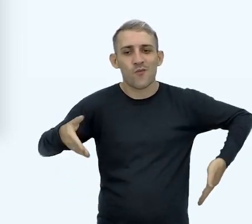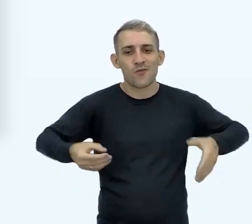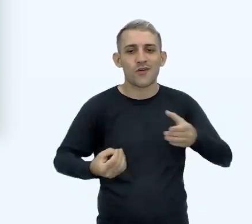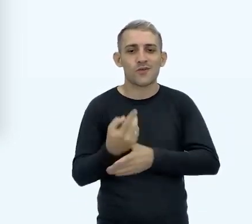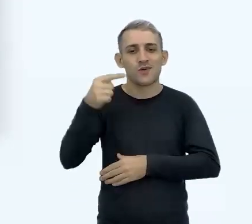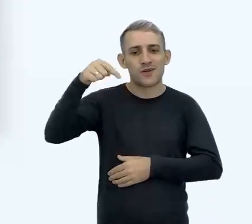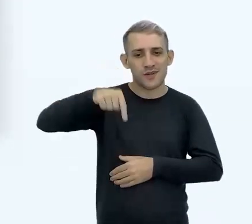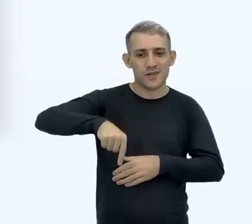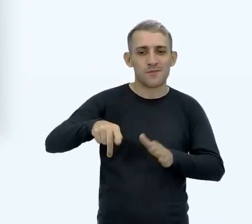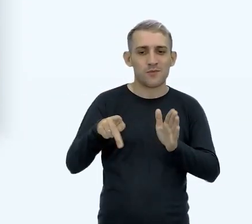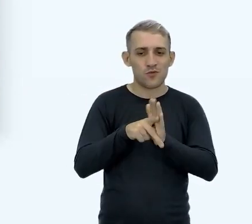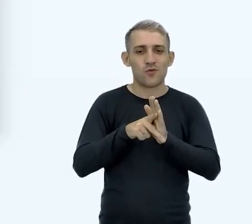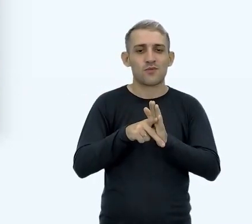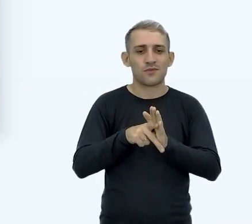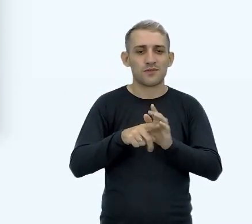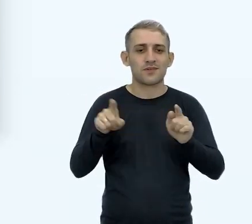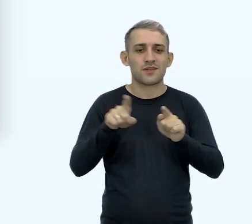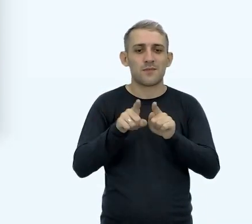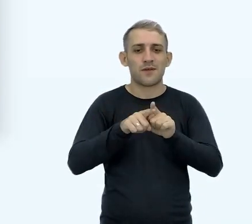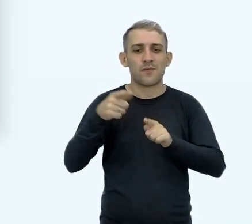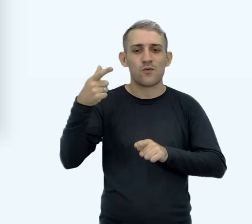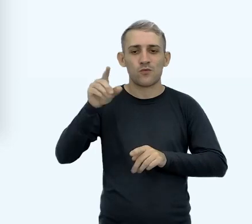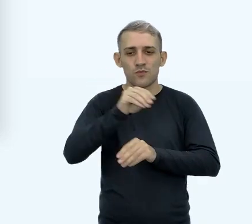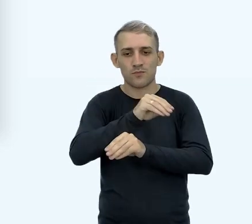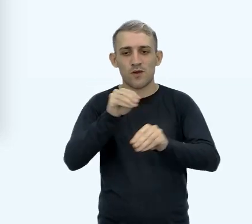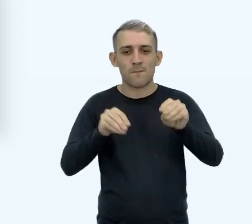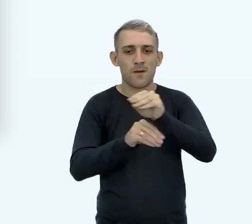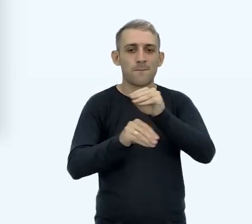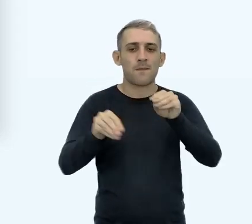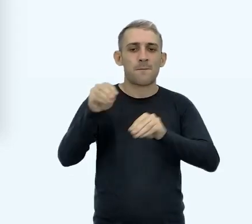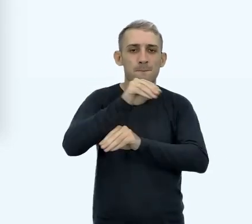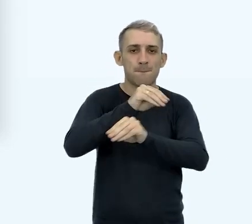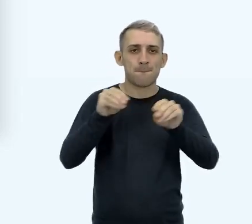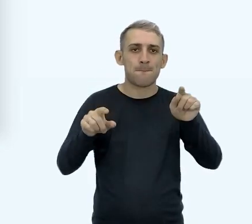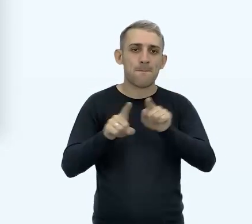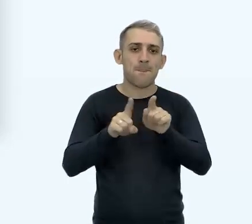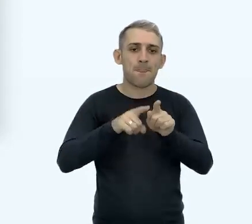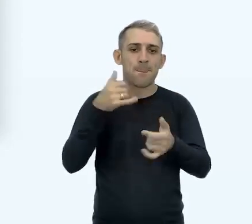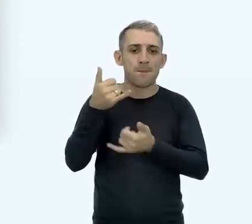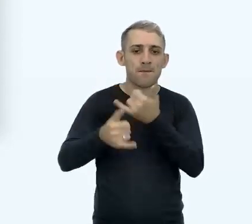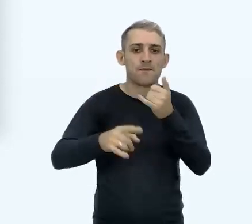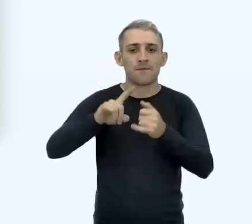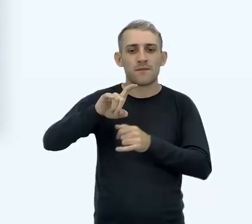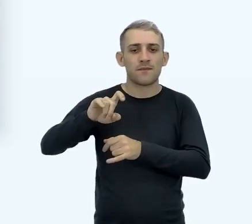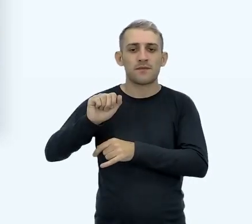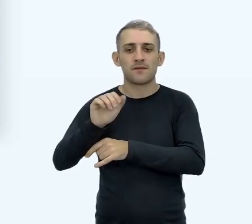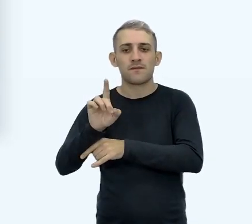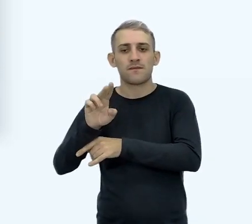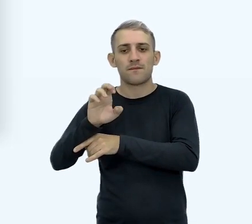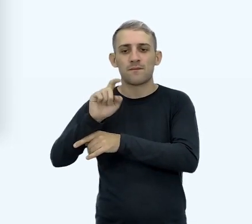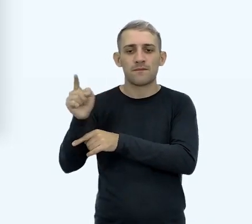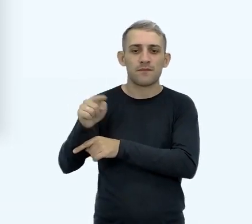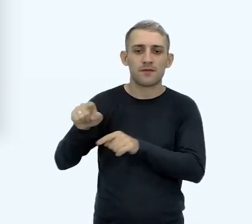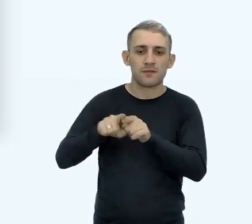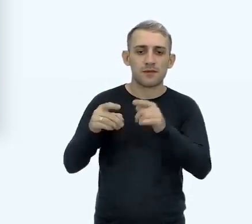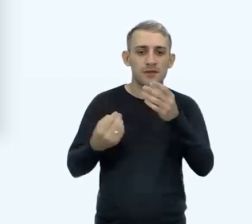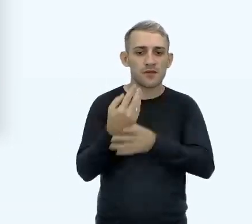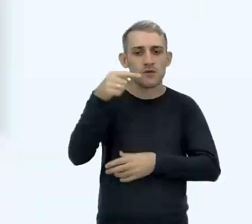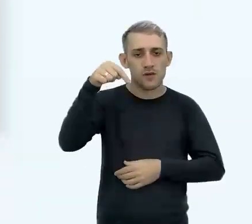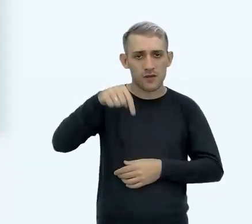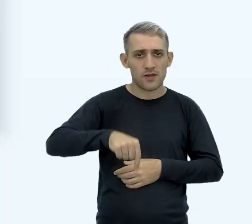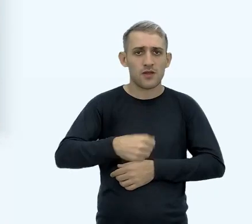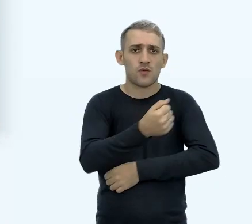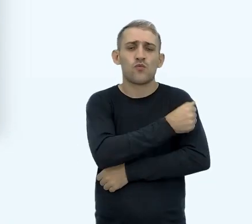no OpenMaker. Esse quebra-cabeças, esse jogo de xadrez 3D também foi produzido aqui no OpenMaker.